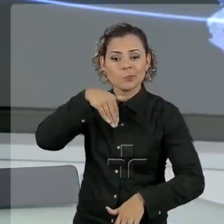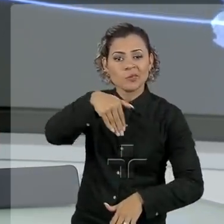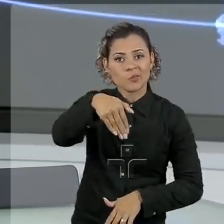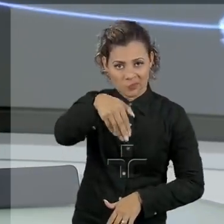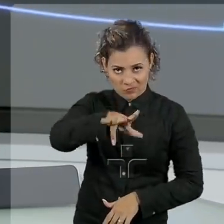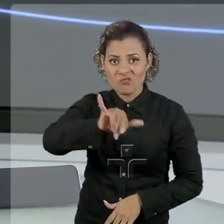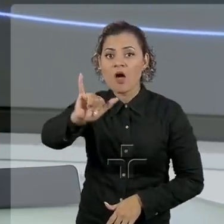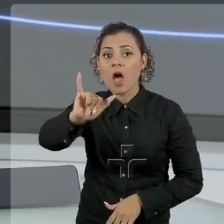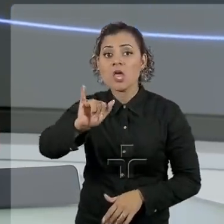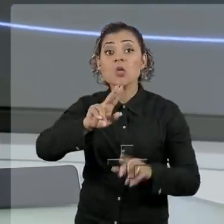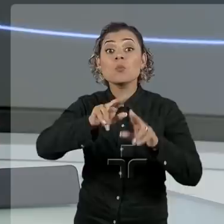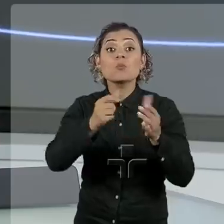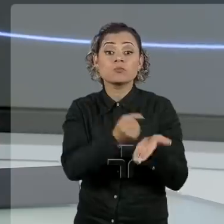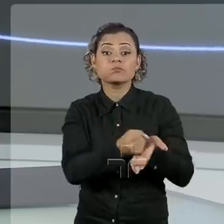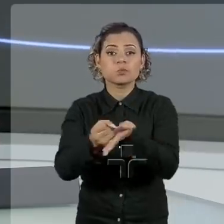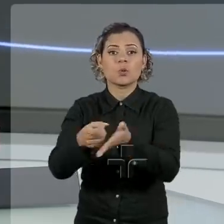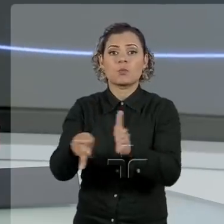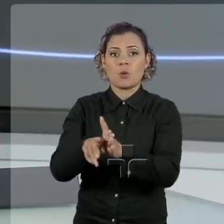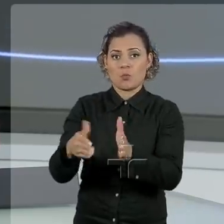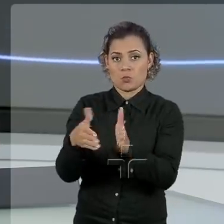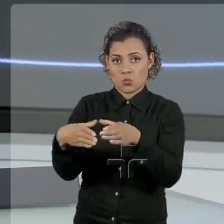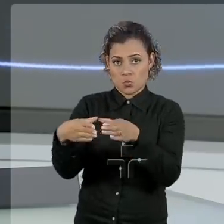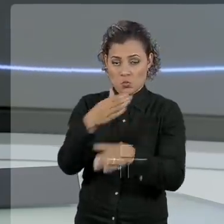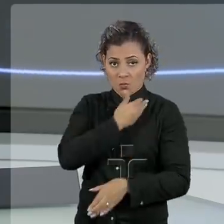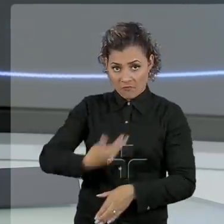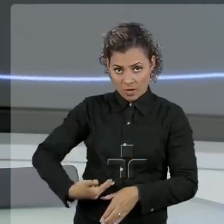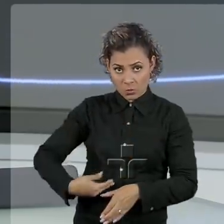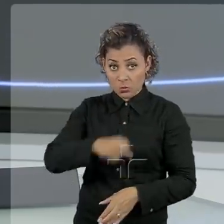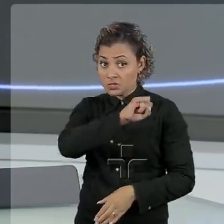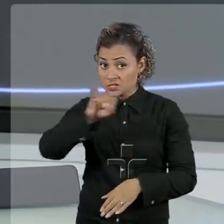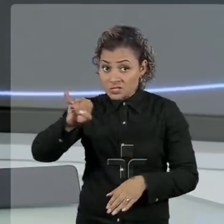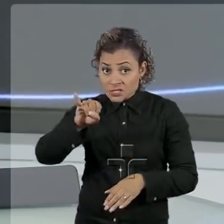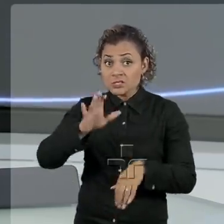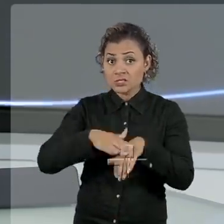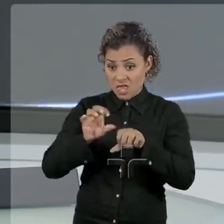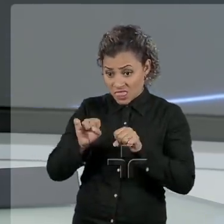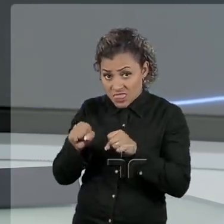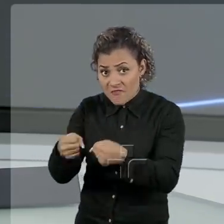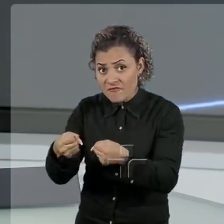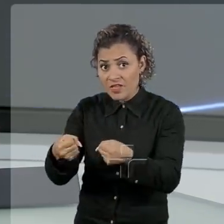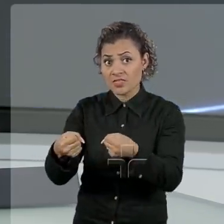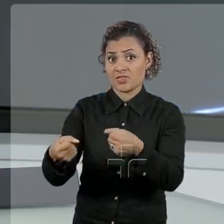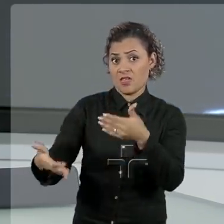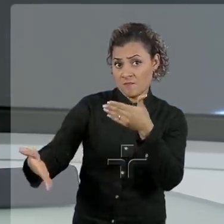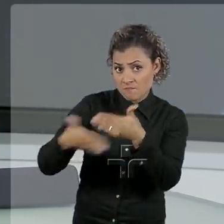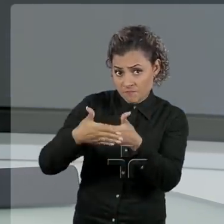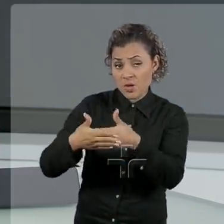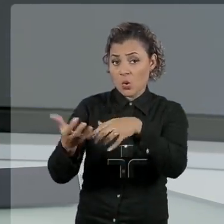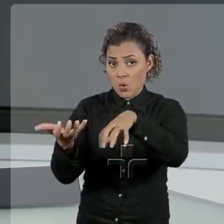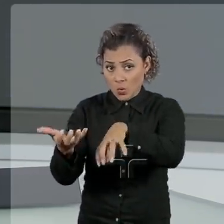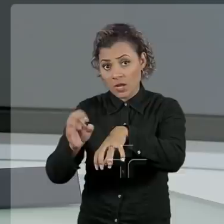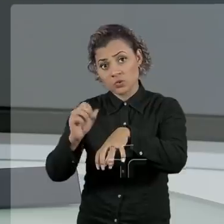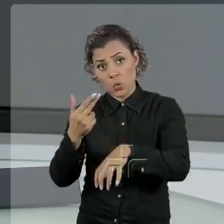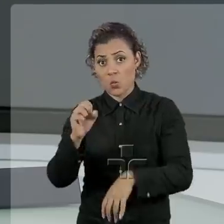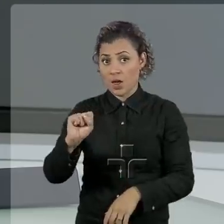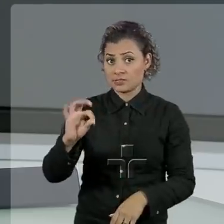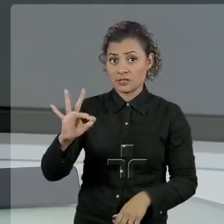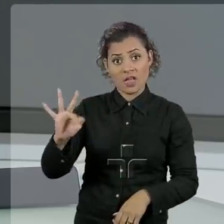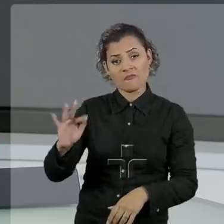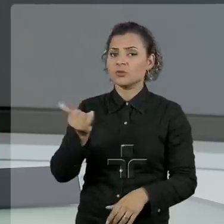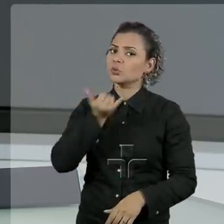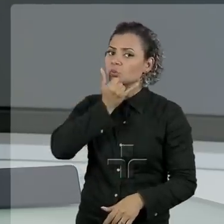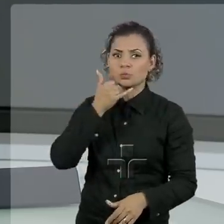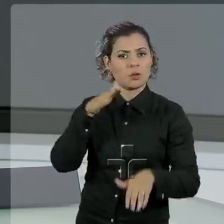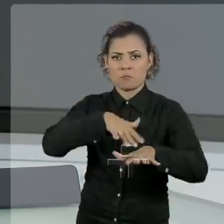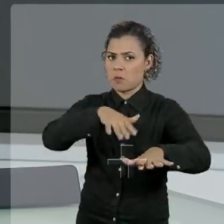domingo a favor de seu governo. Segundo ele, quem for defender o fechamento do Congresso e do Supremo Tribunal Federal estará na